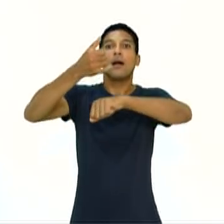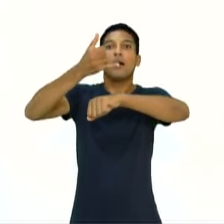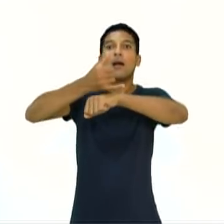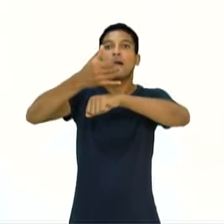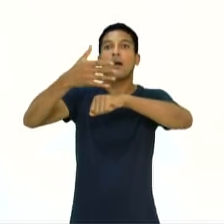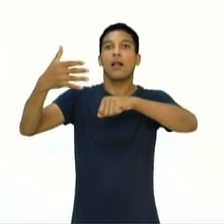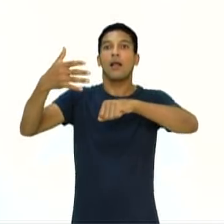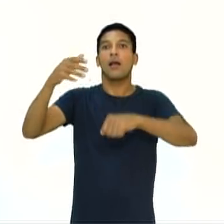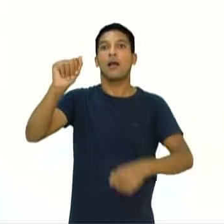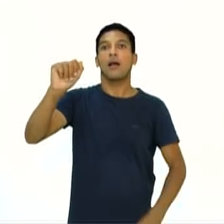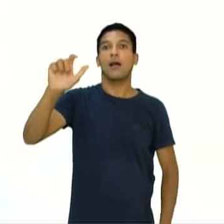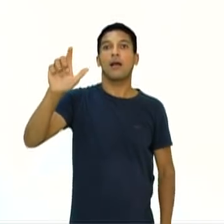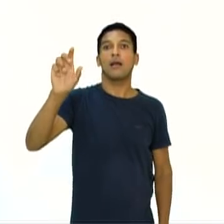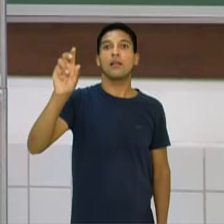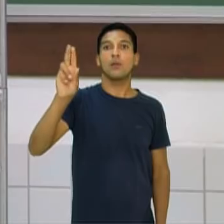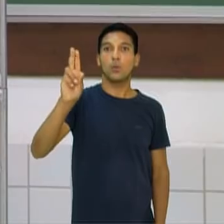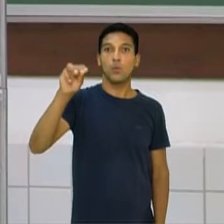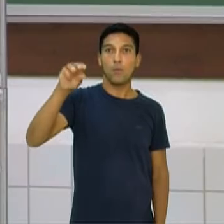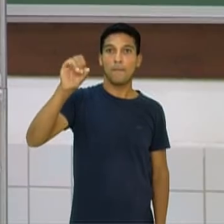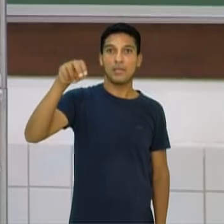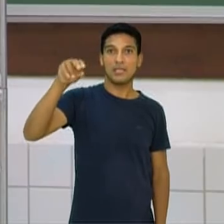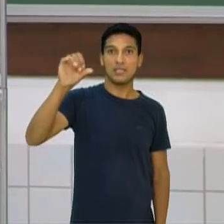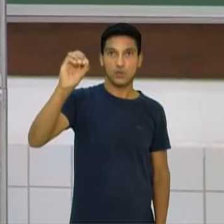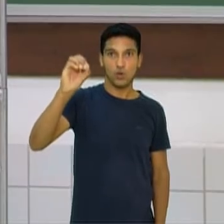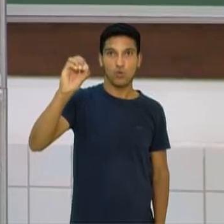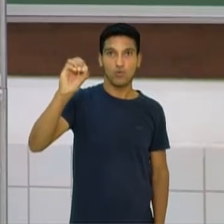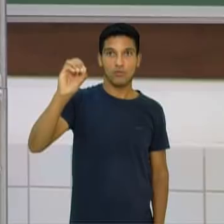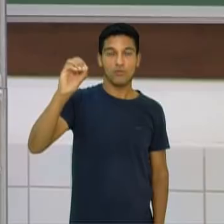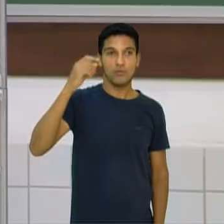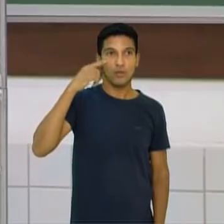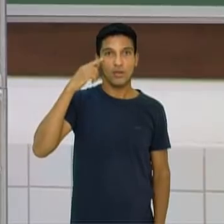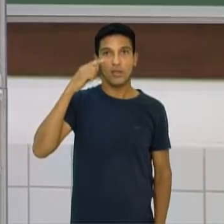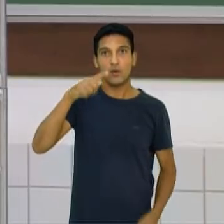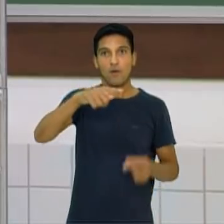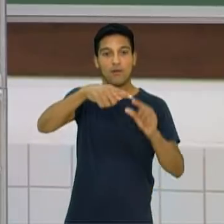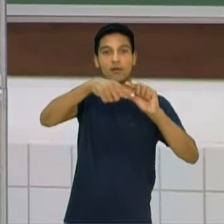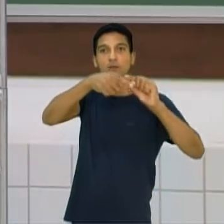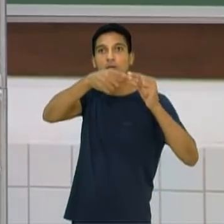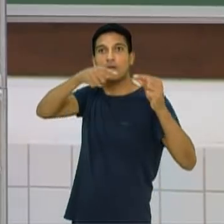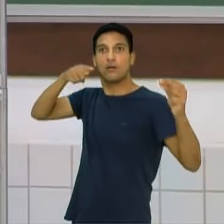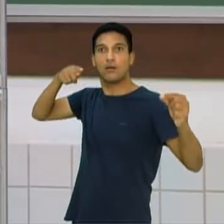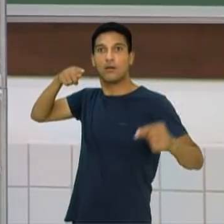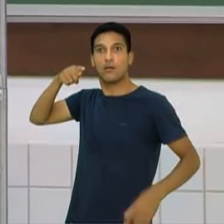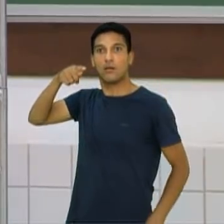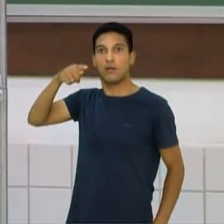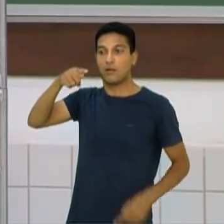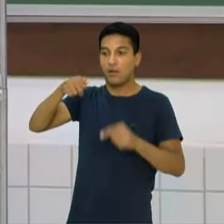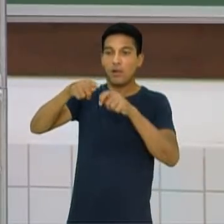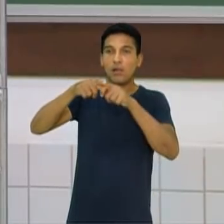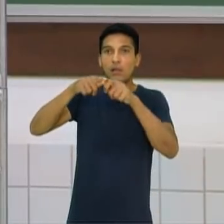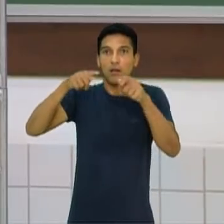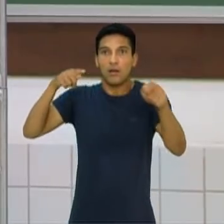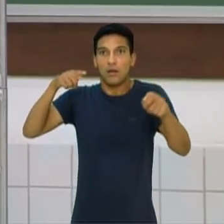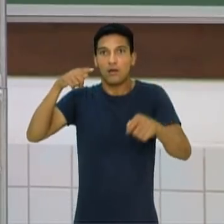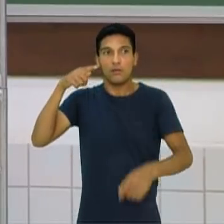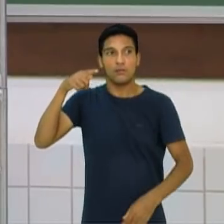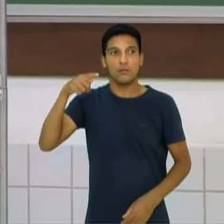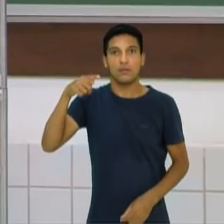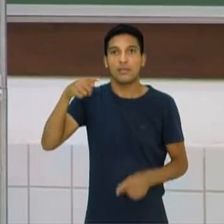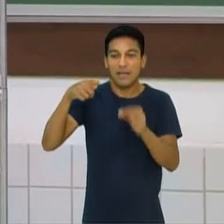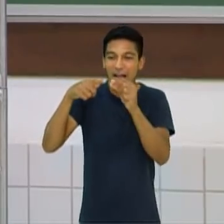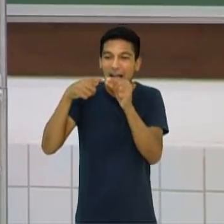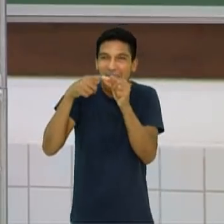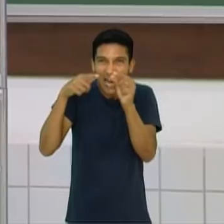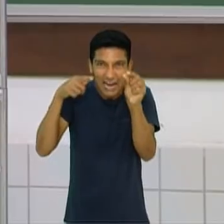como a gente vê às vezes, né, nos filmes, aquela flecha indígena, né, ou medieval, que a ponta é